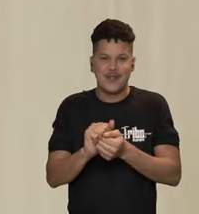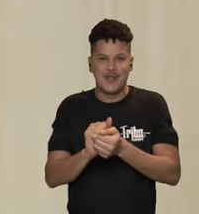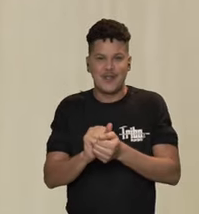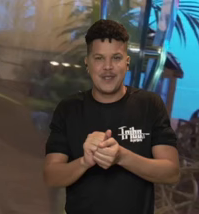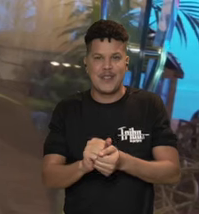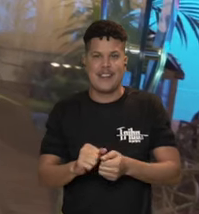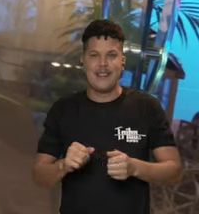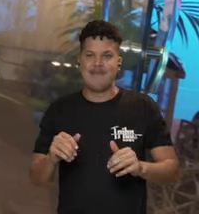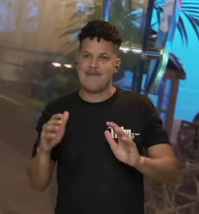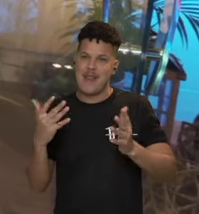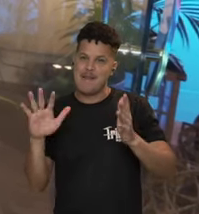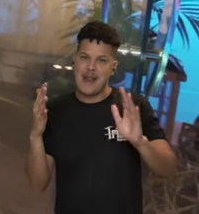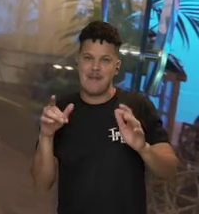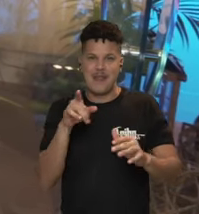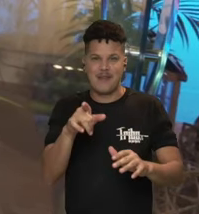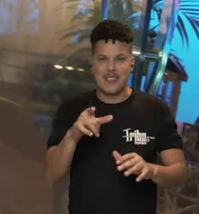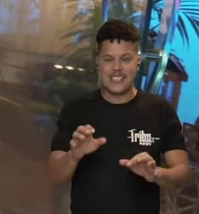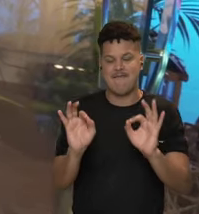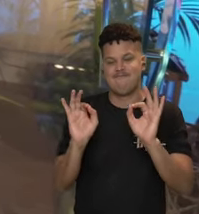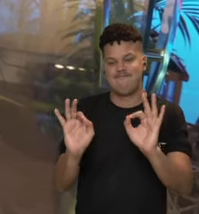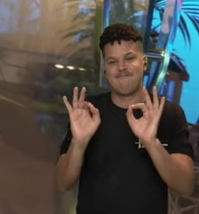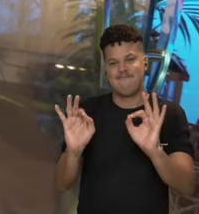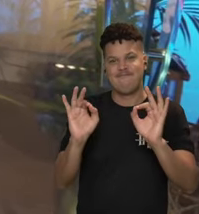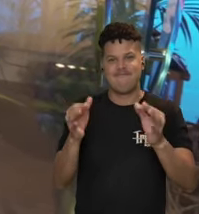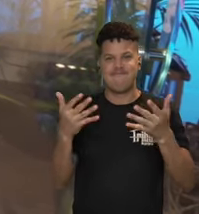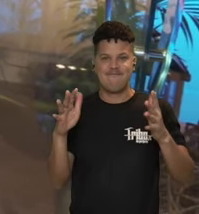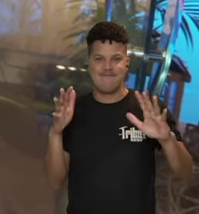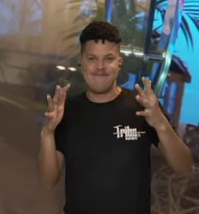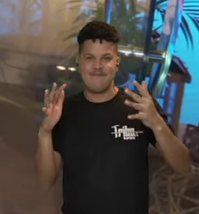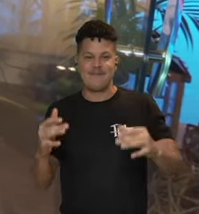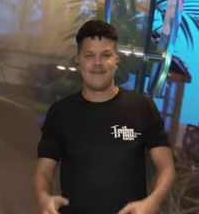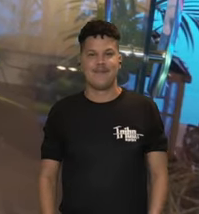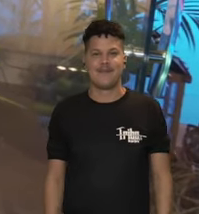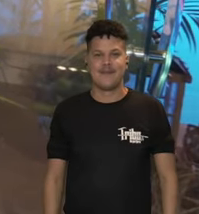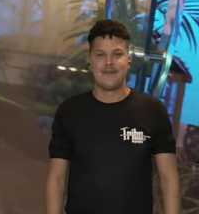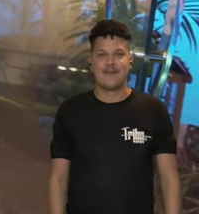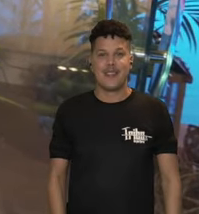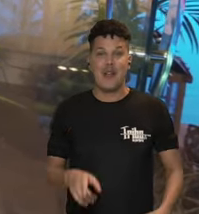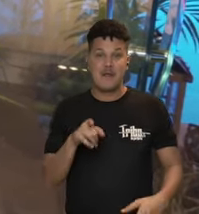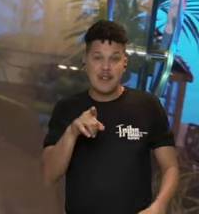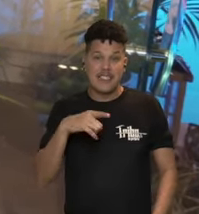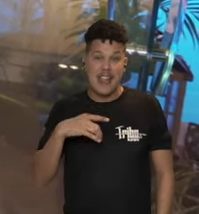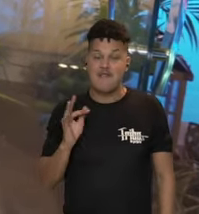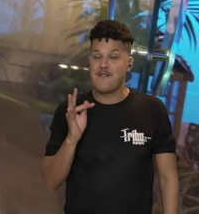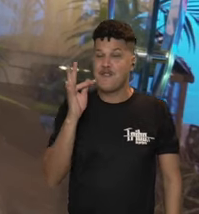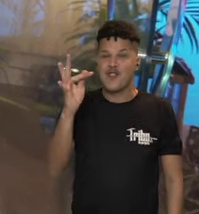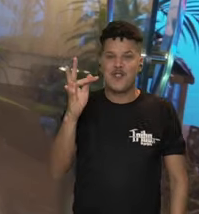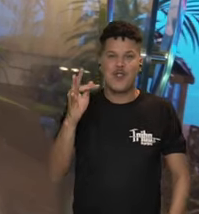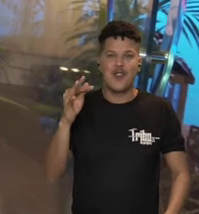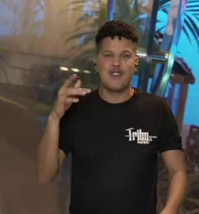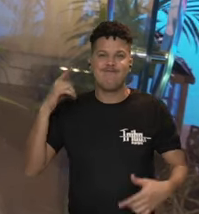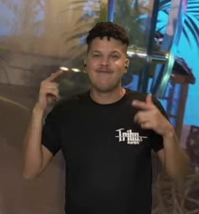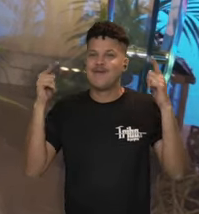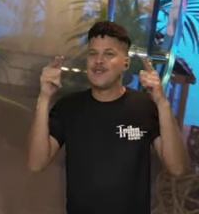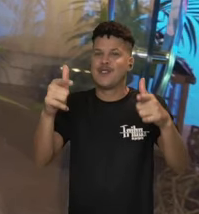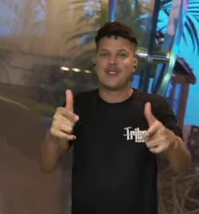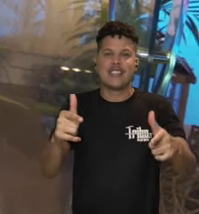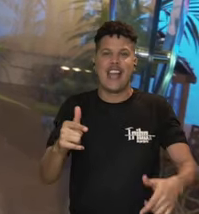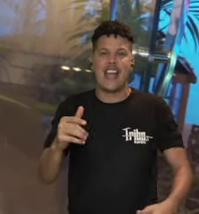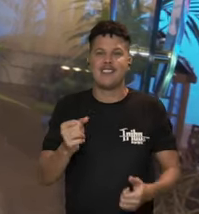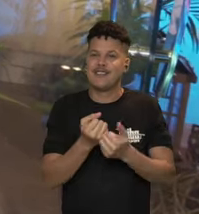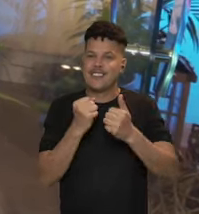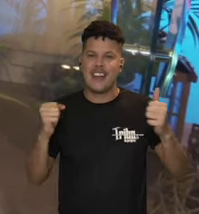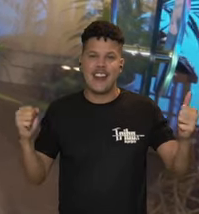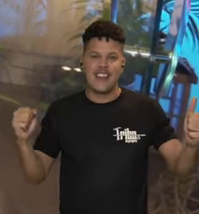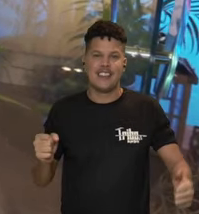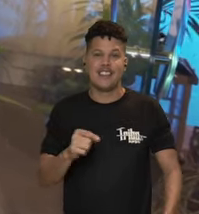demais. Tu é, cara, tu é ímpar, mano. Tu é nóis, mano. Você tá, você tem muita coisa pela frente ainda. Um grande produtor, né, mano? Vai saber